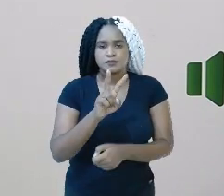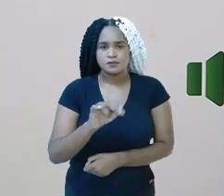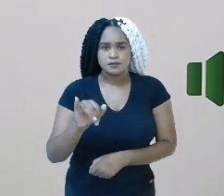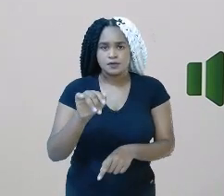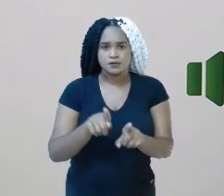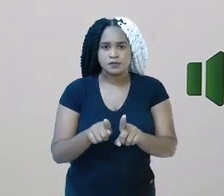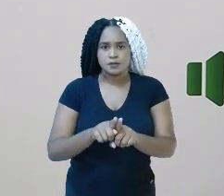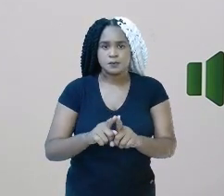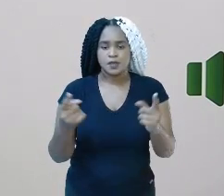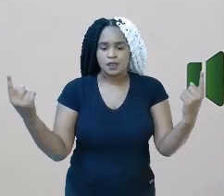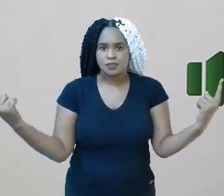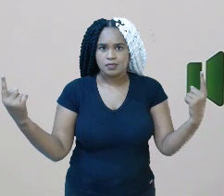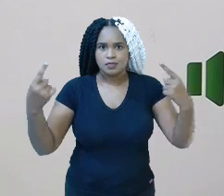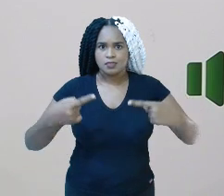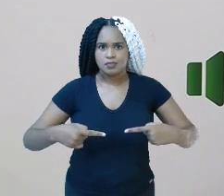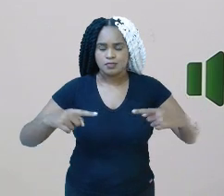o